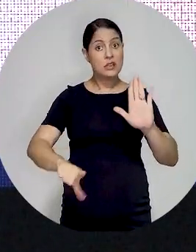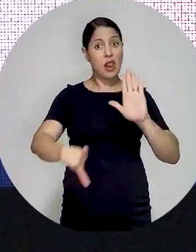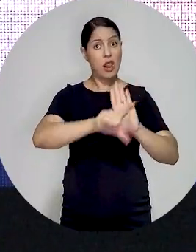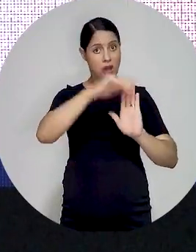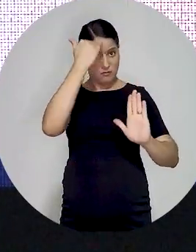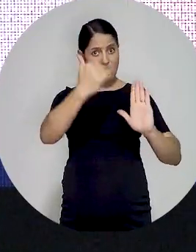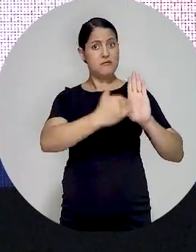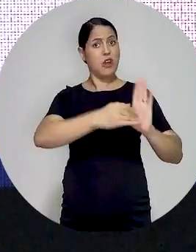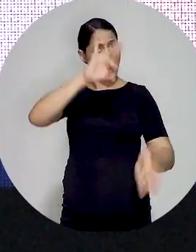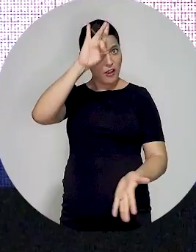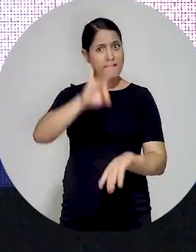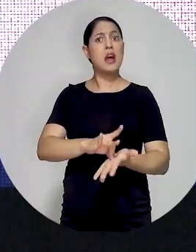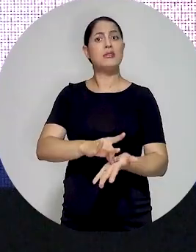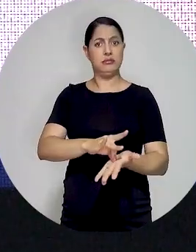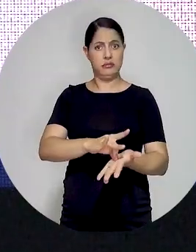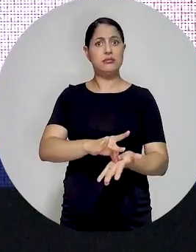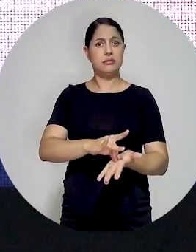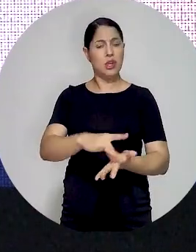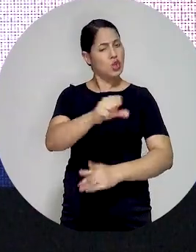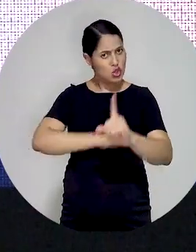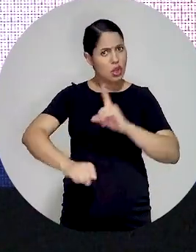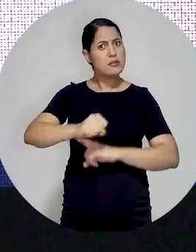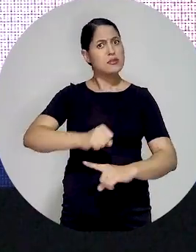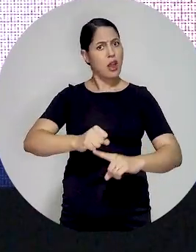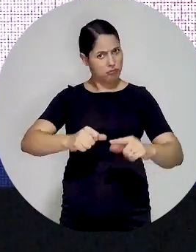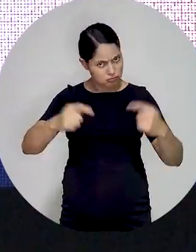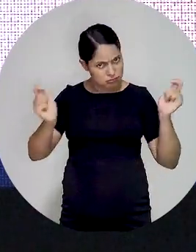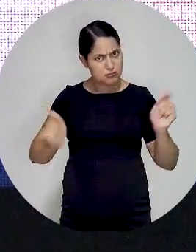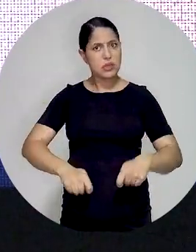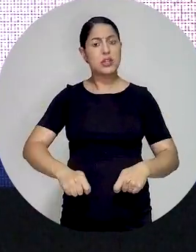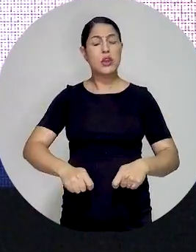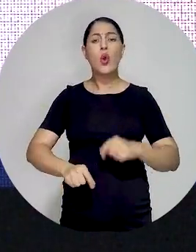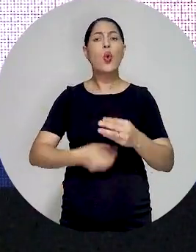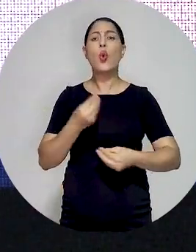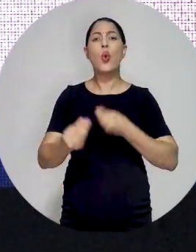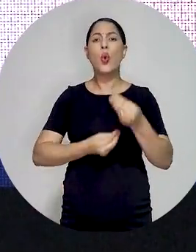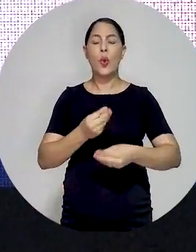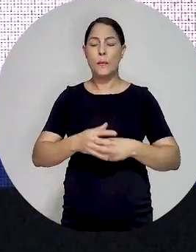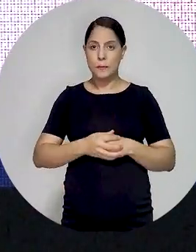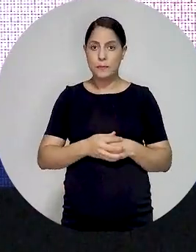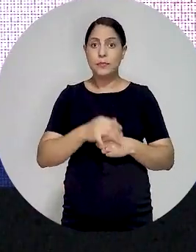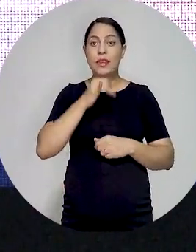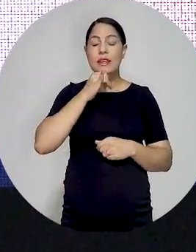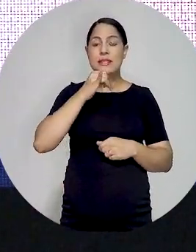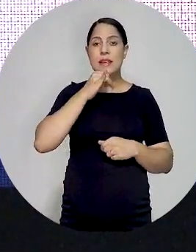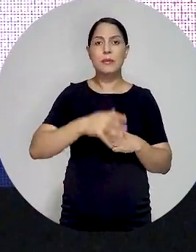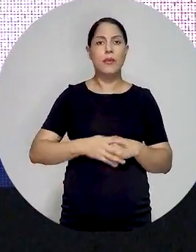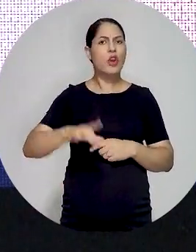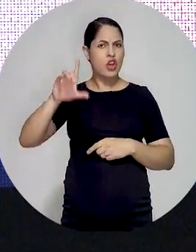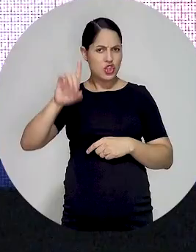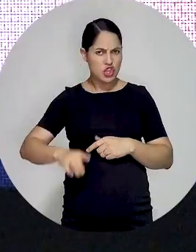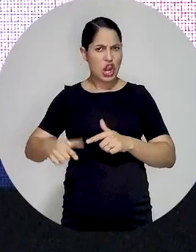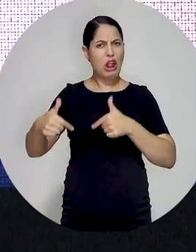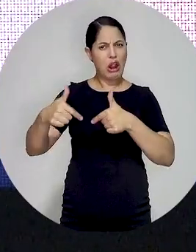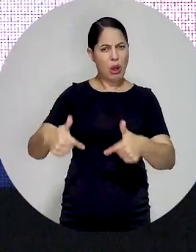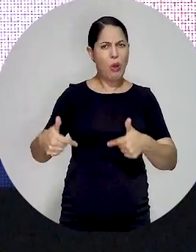tenham efetividade, né? A efetividade social. Daí quando Ieri dizia que a luta faz